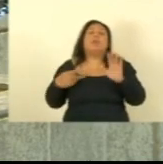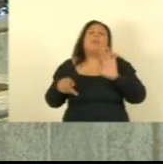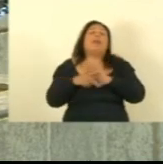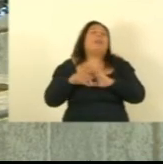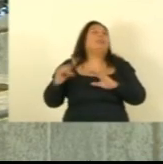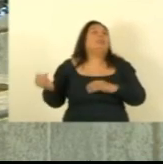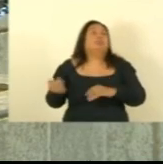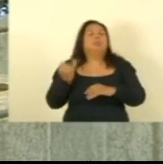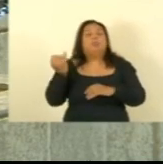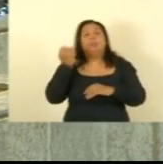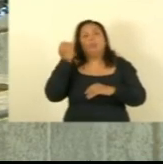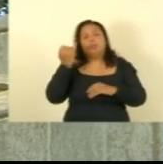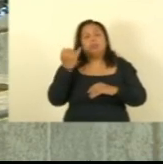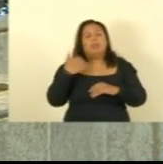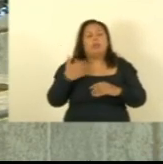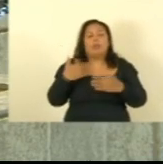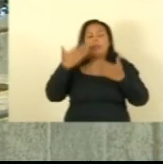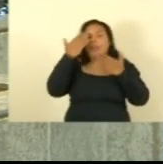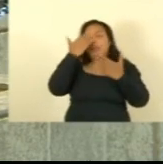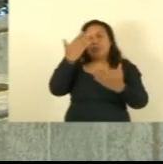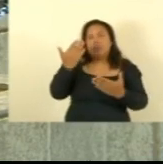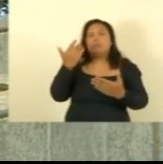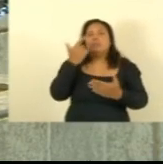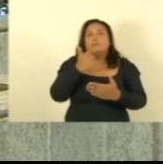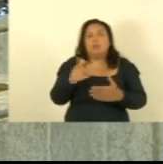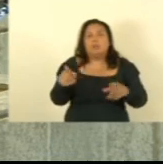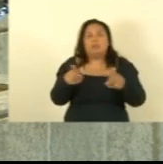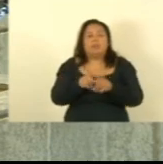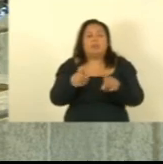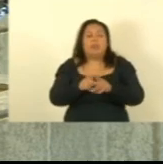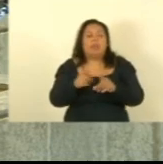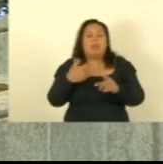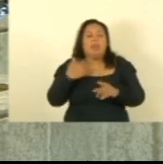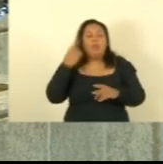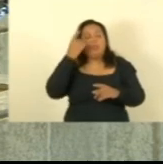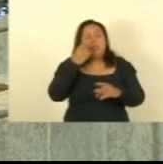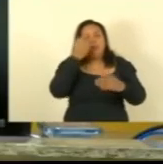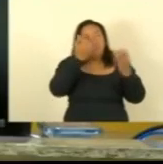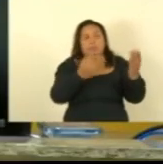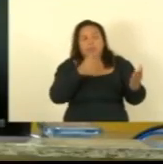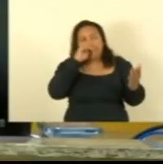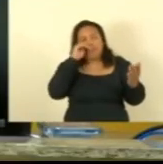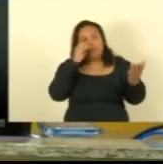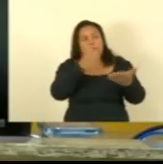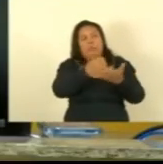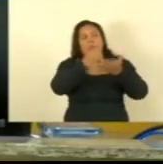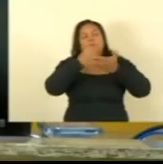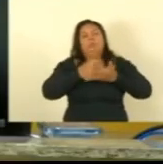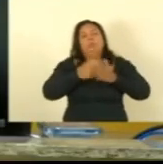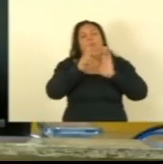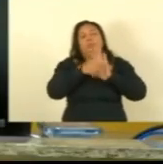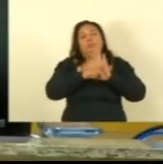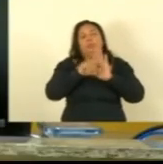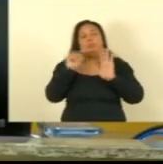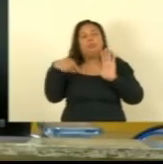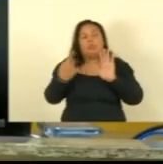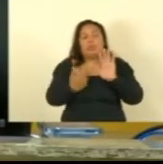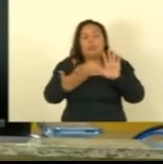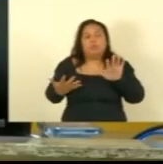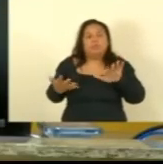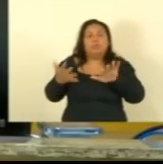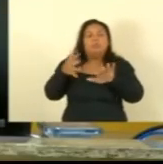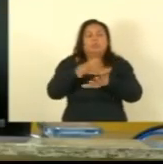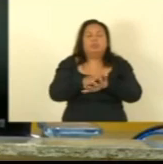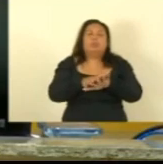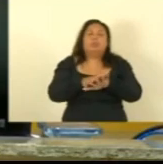muito importante. Eu quero agradecer mais uma vez também ao ilustre deputado por haver nos apoiado naquele projeto nosso de inclusão